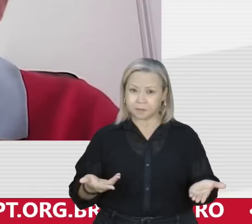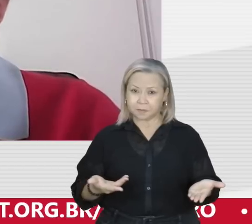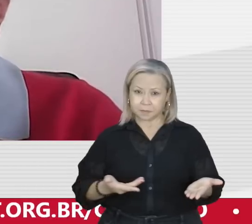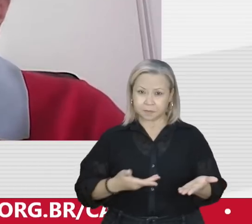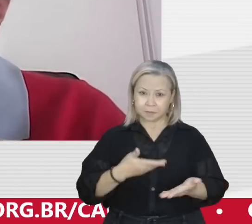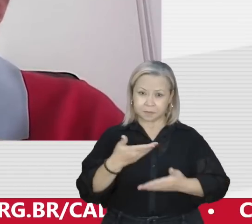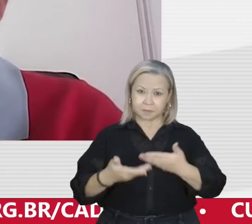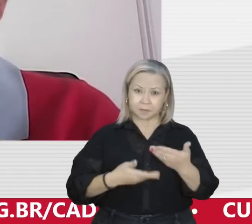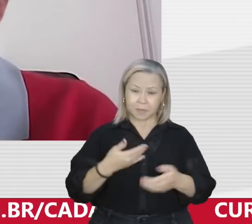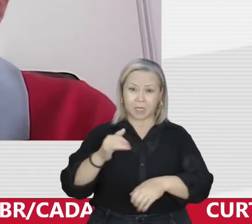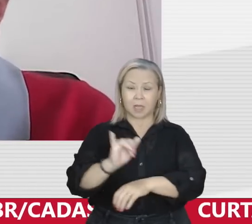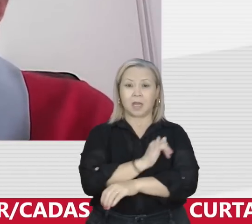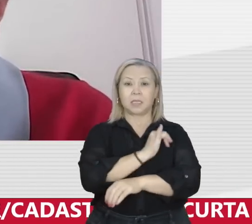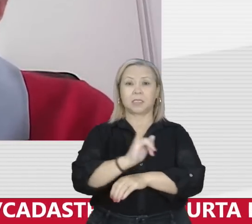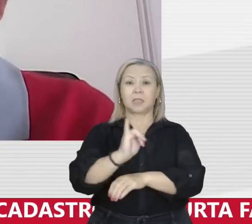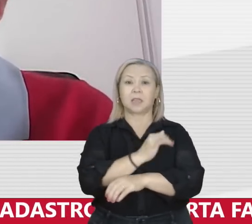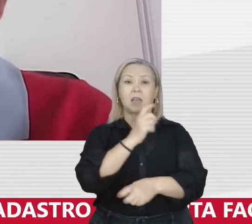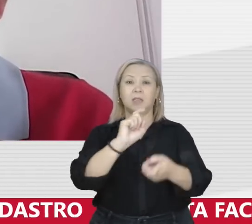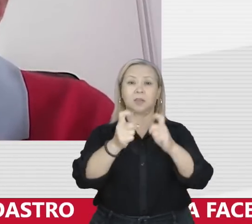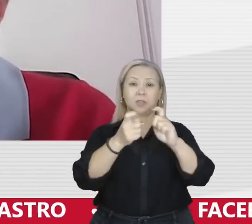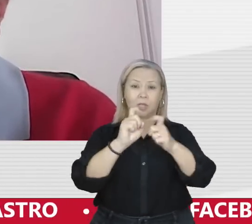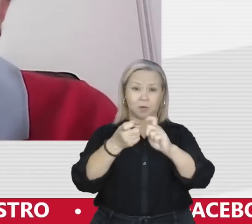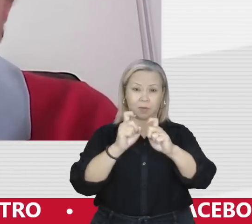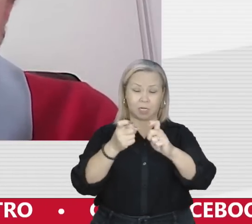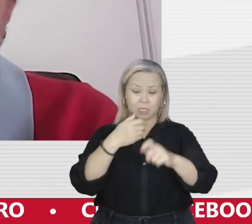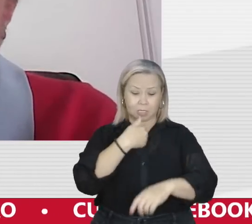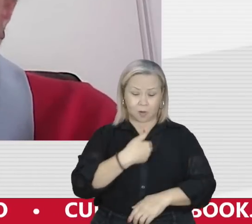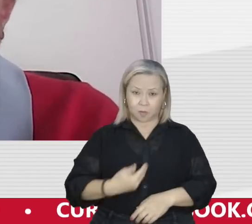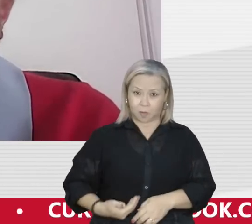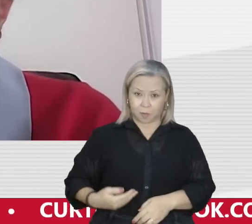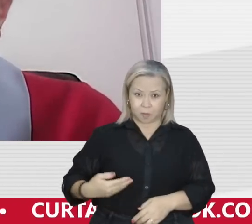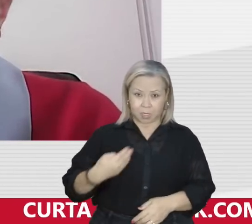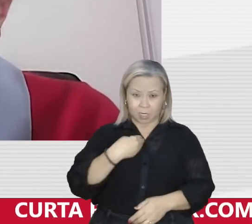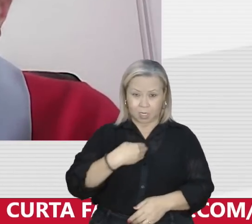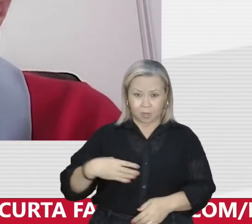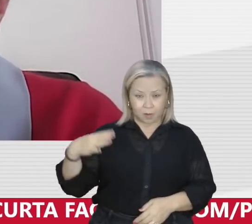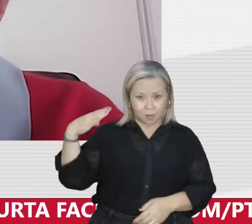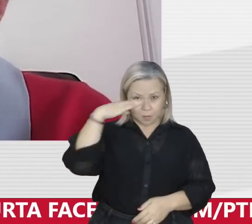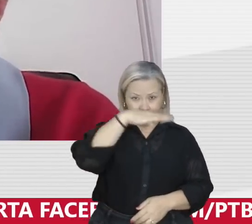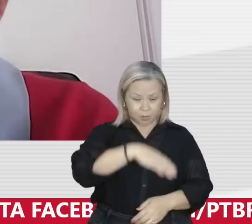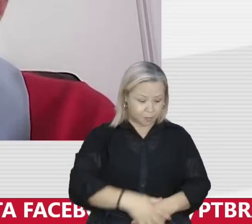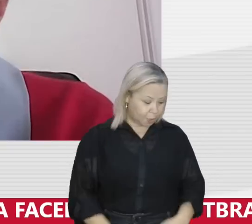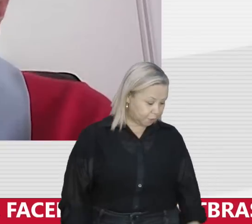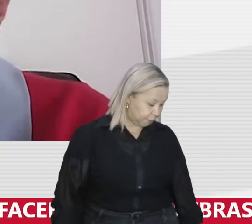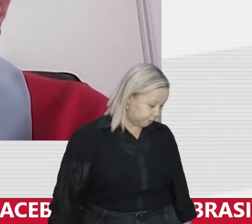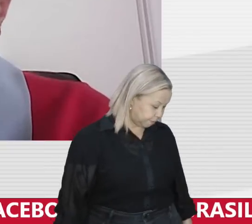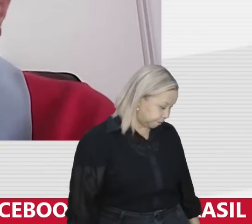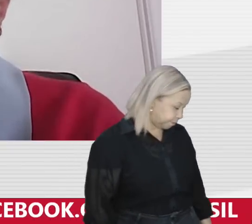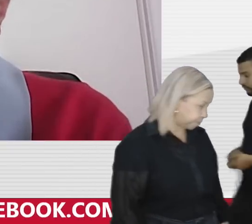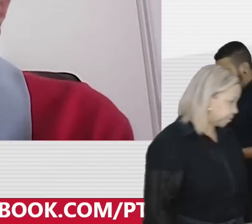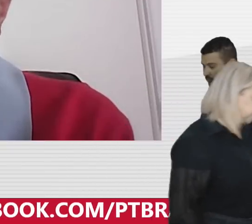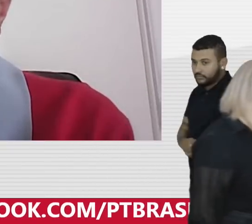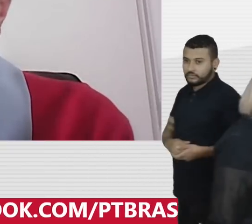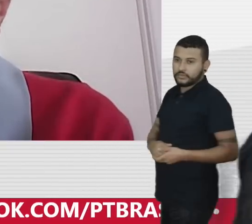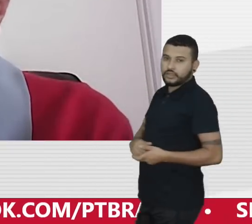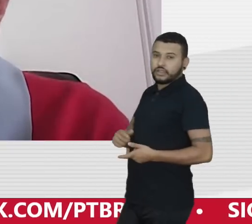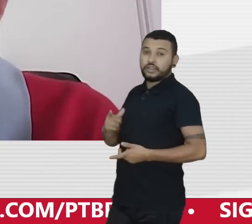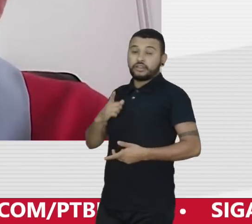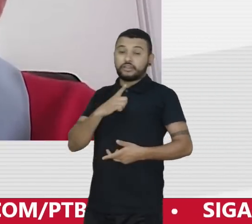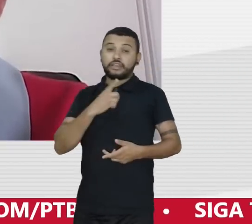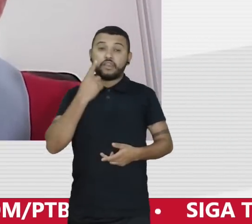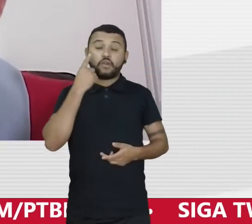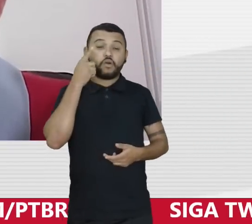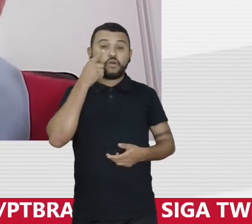na estratégia de gestão pública do governo Bolsonaro, pelo altíssimo número de militares que